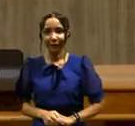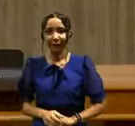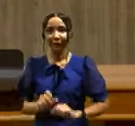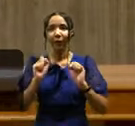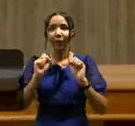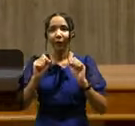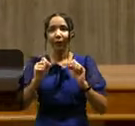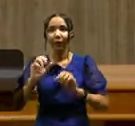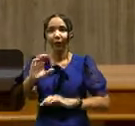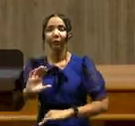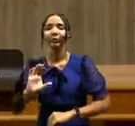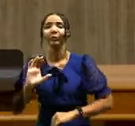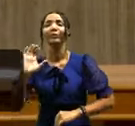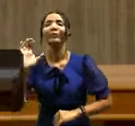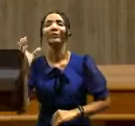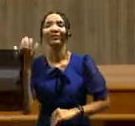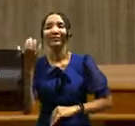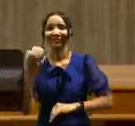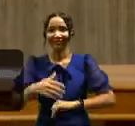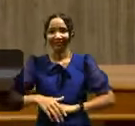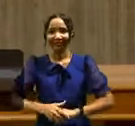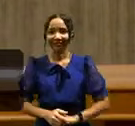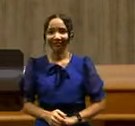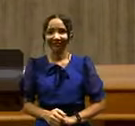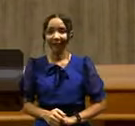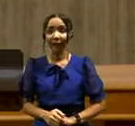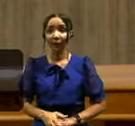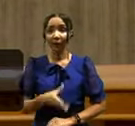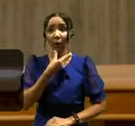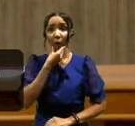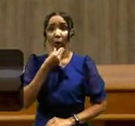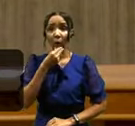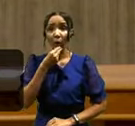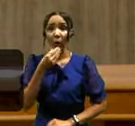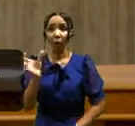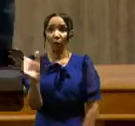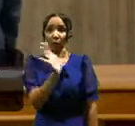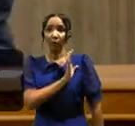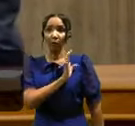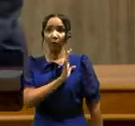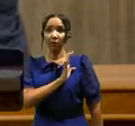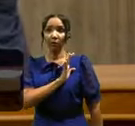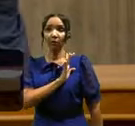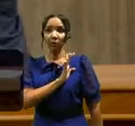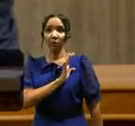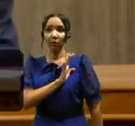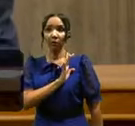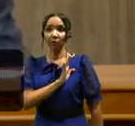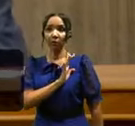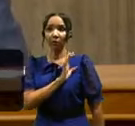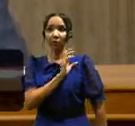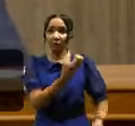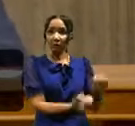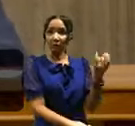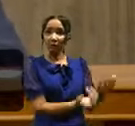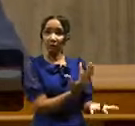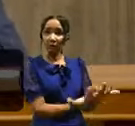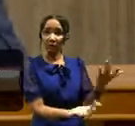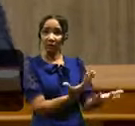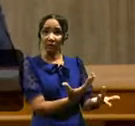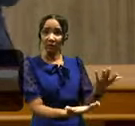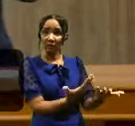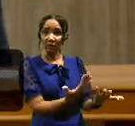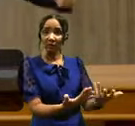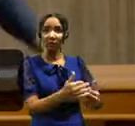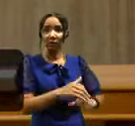pai Abraão papai Abraão eu tô queimando na chama e eu tenho quanto irmão lá na terra